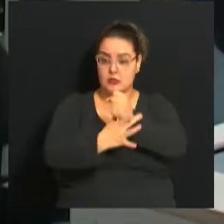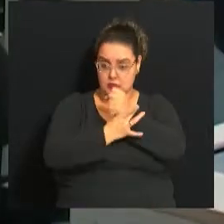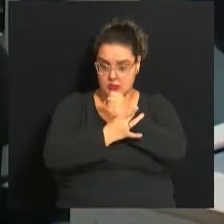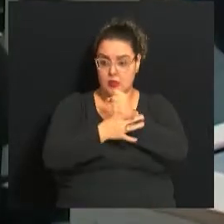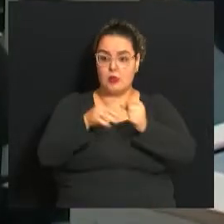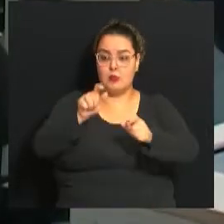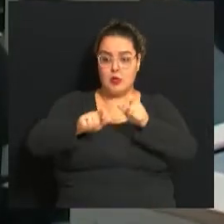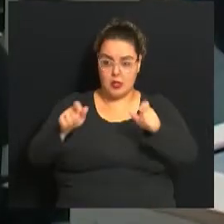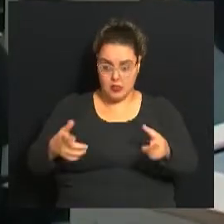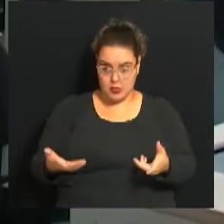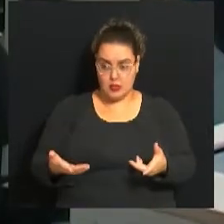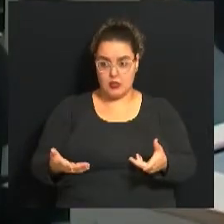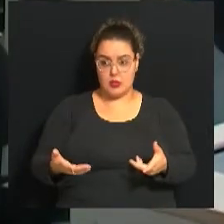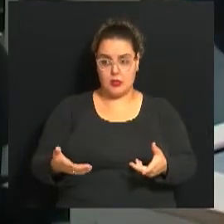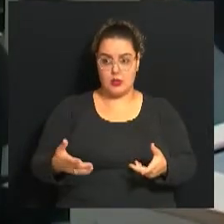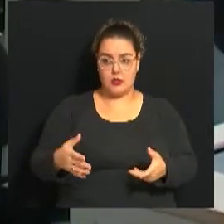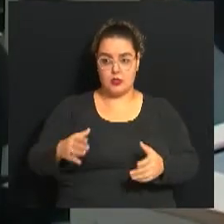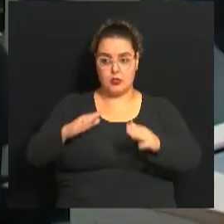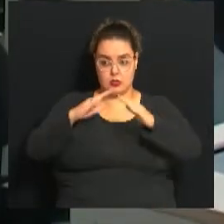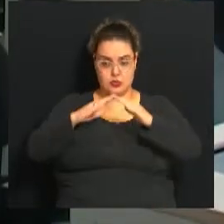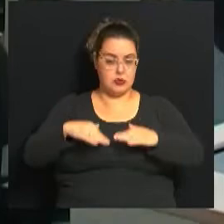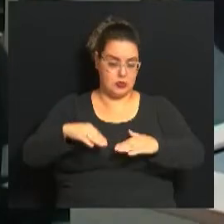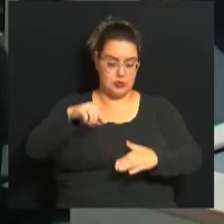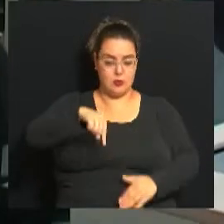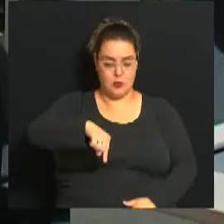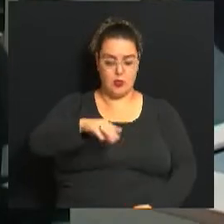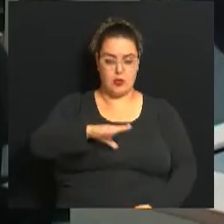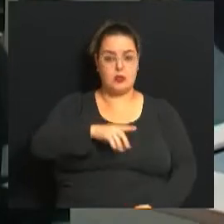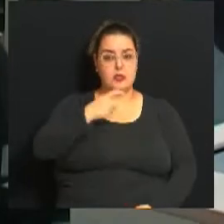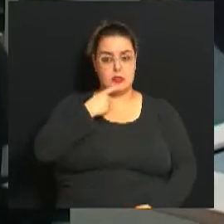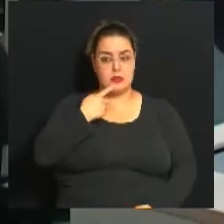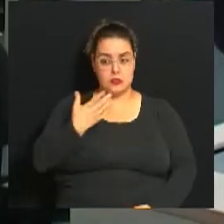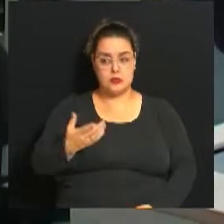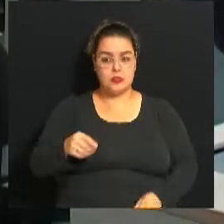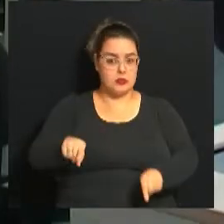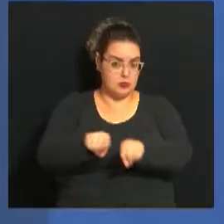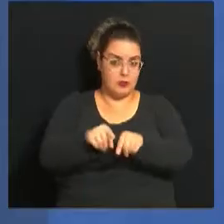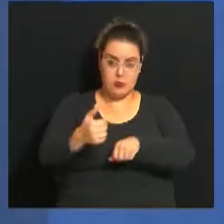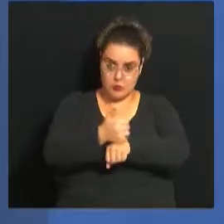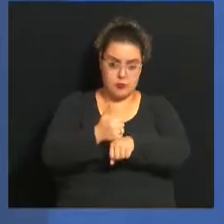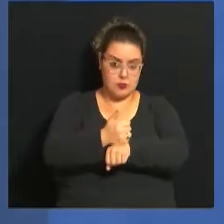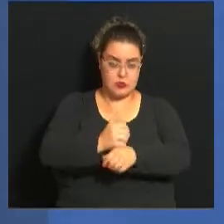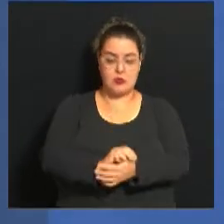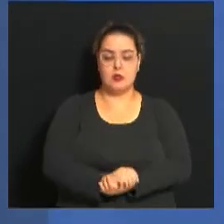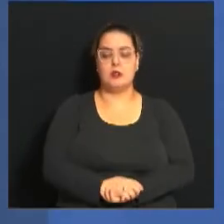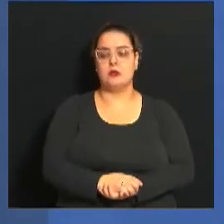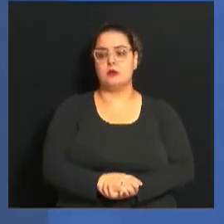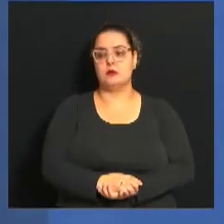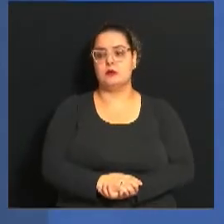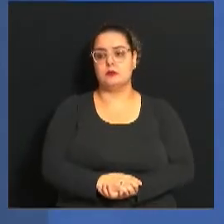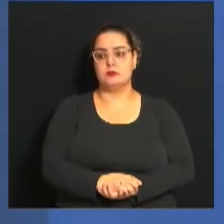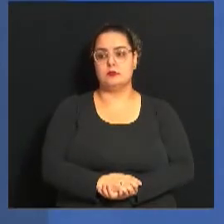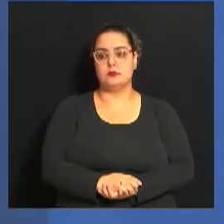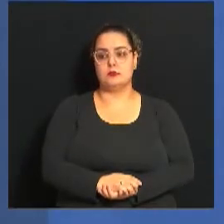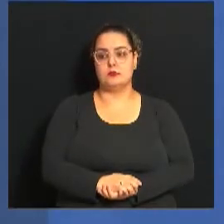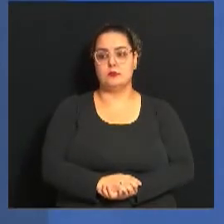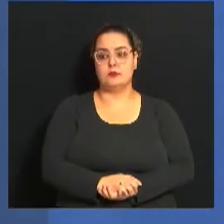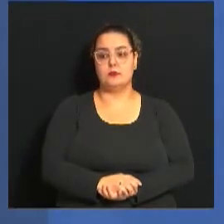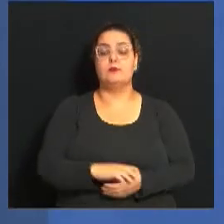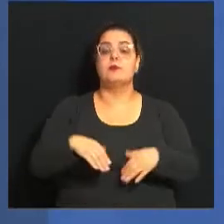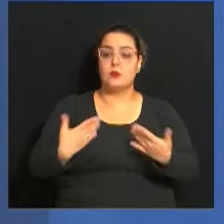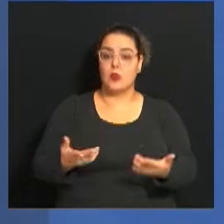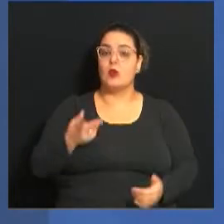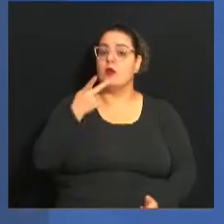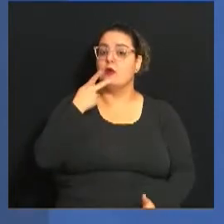pessoas, os munícipes e também para os entregadores. E a gente, então, reforça que